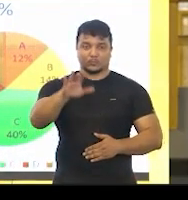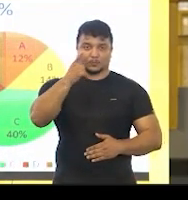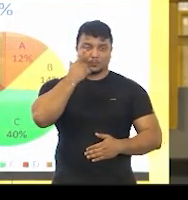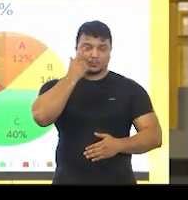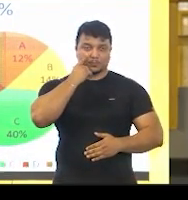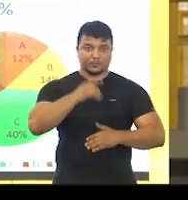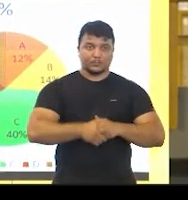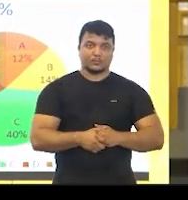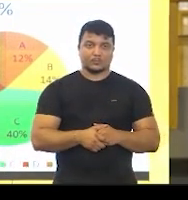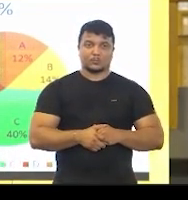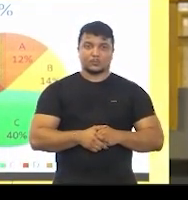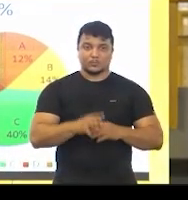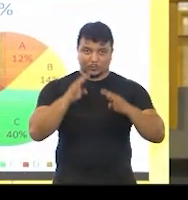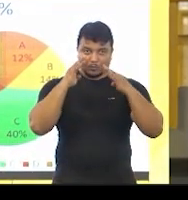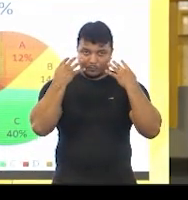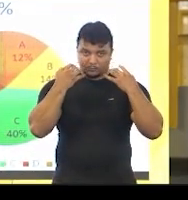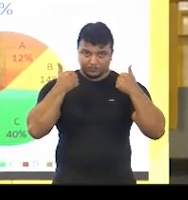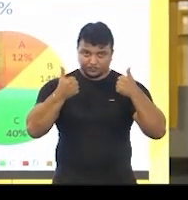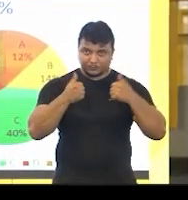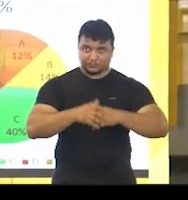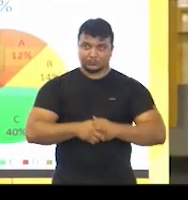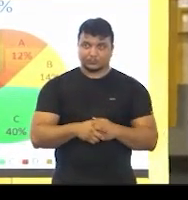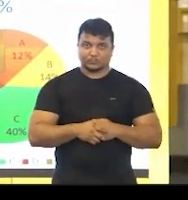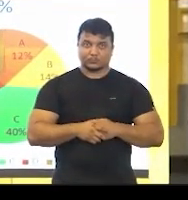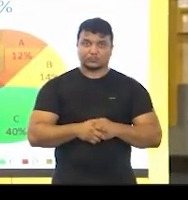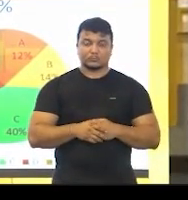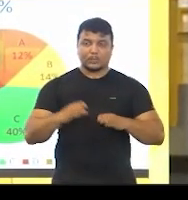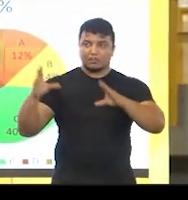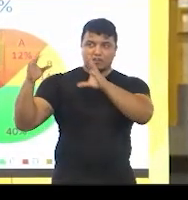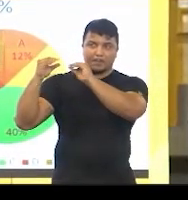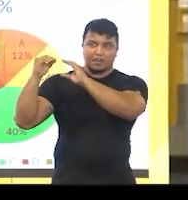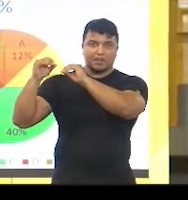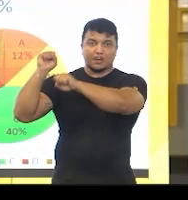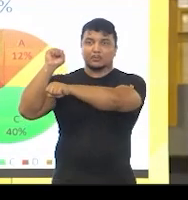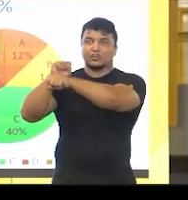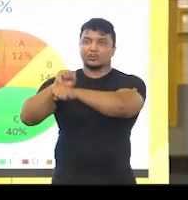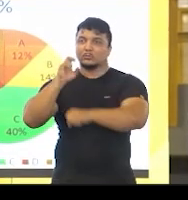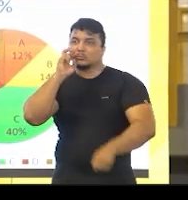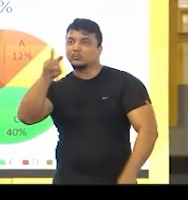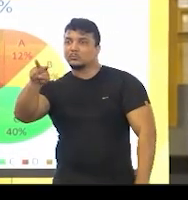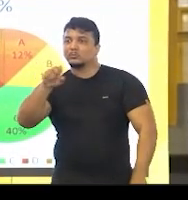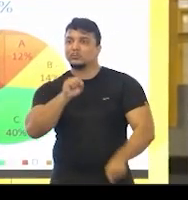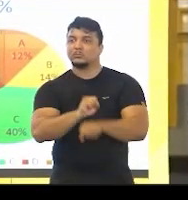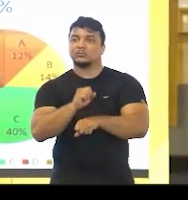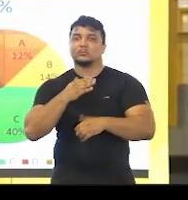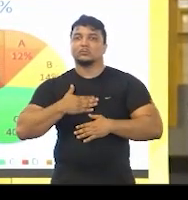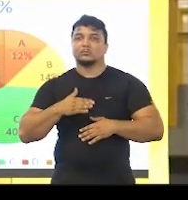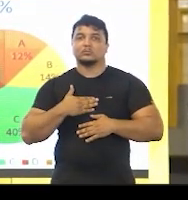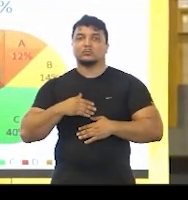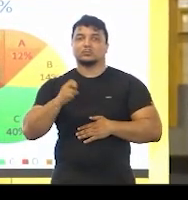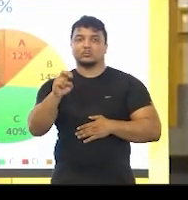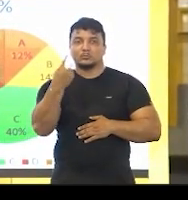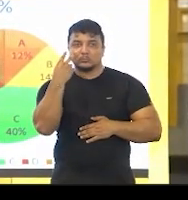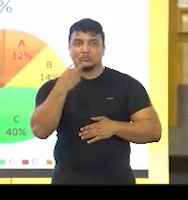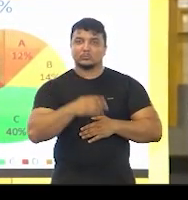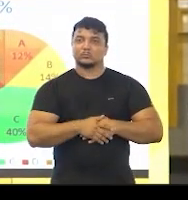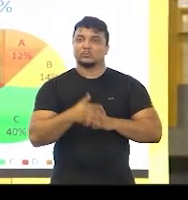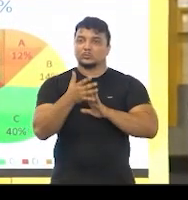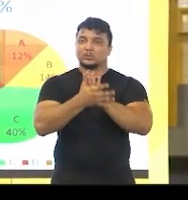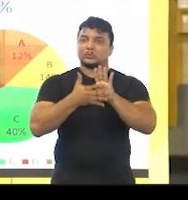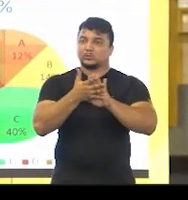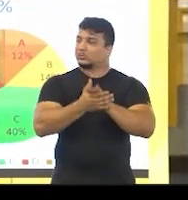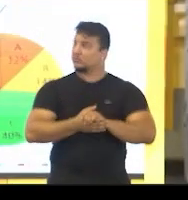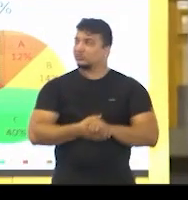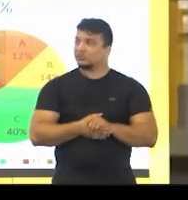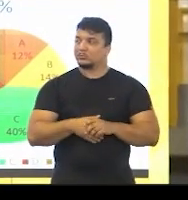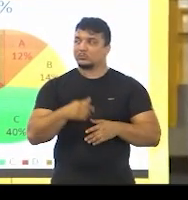Diz assim, ó. Concentra, deixa a crush de lado. Ei, menino, eu tô te vendo aí, ó. Deixa a menina de lado, presta atenção no texto.